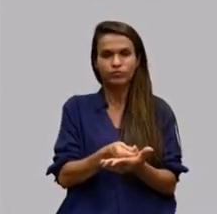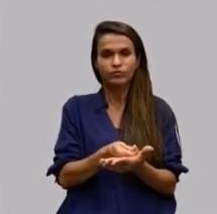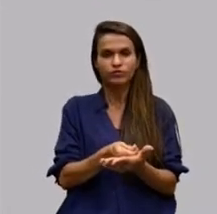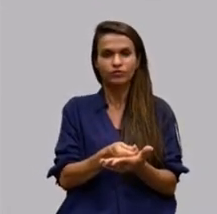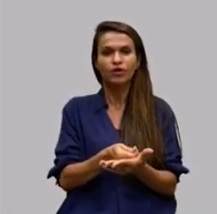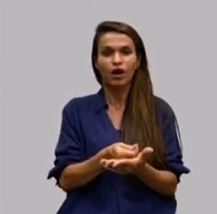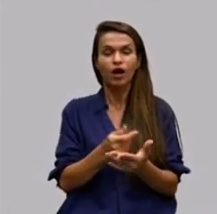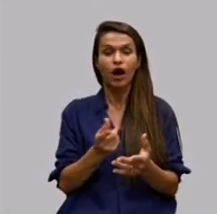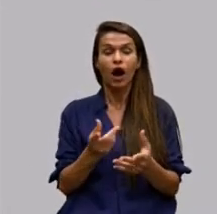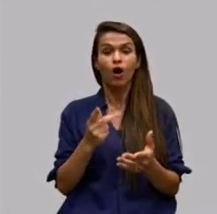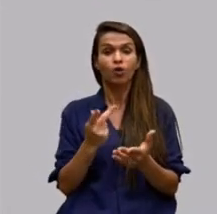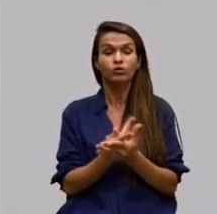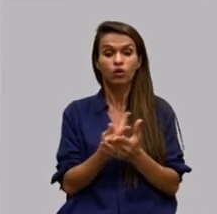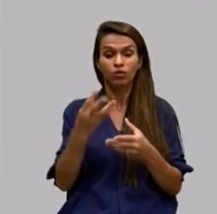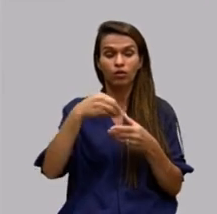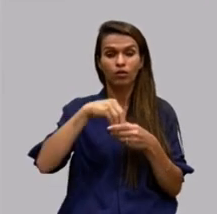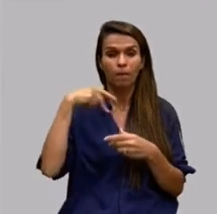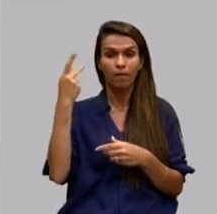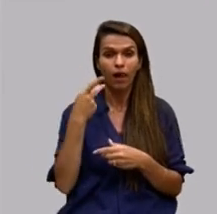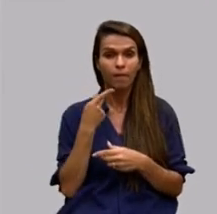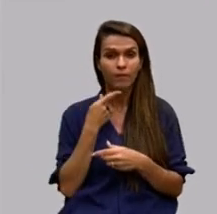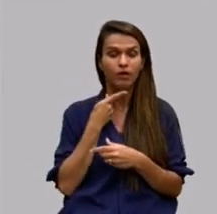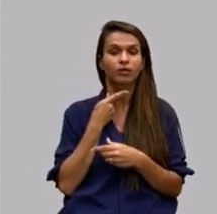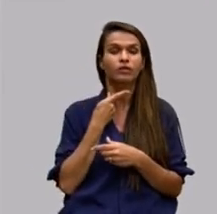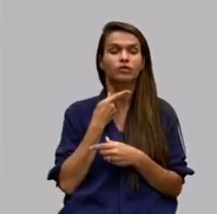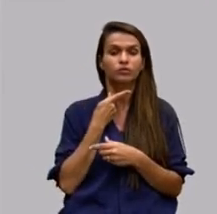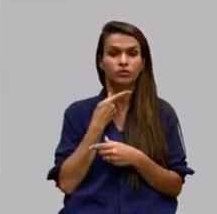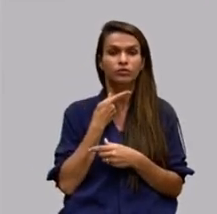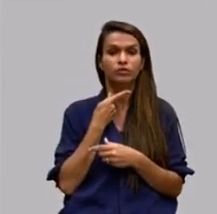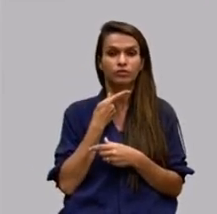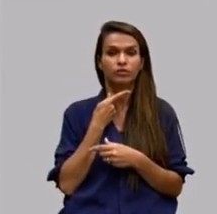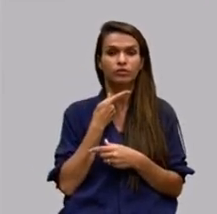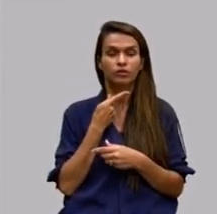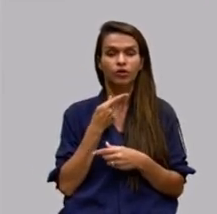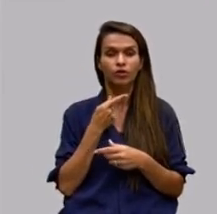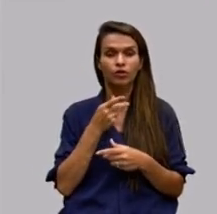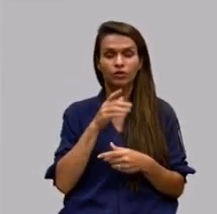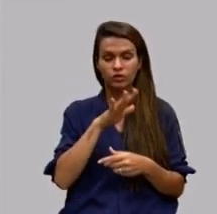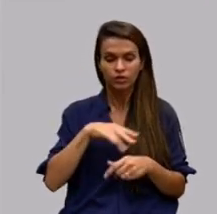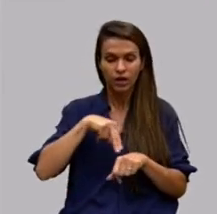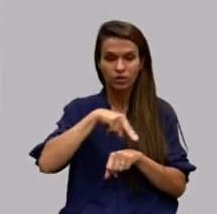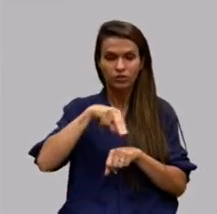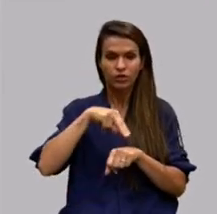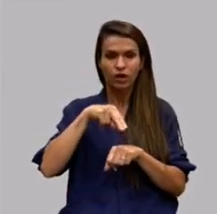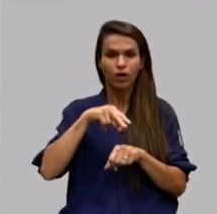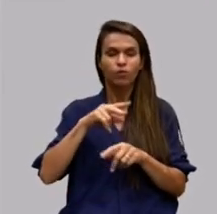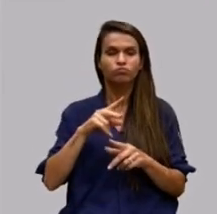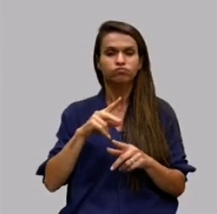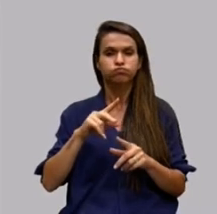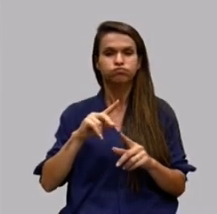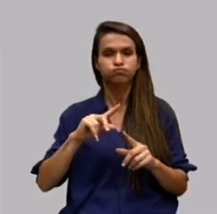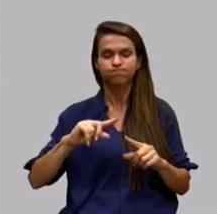dentro do parlamento. E o parlamento, né, e o parlamento nacional, sobretudo, reage para